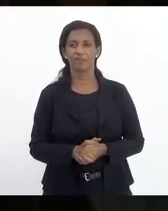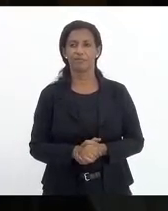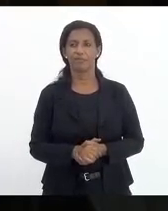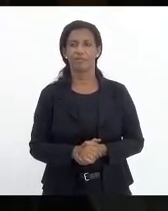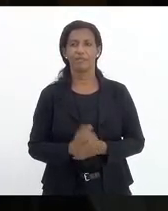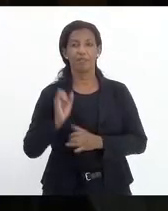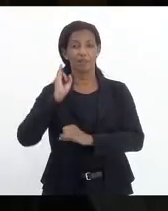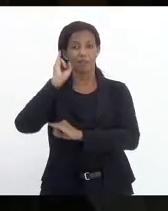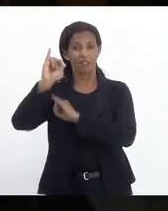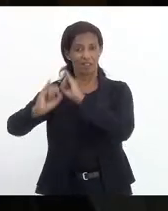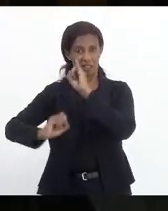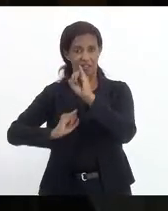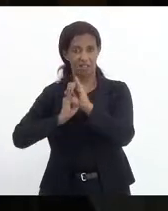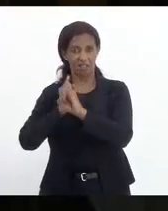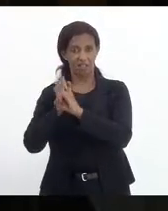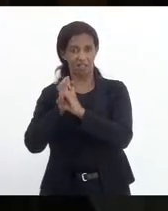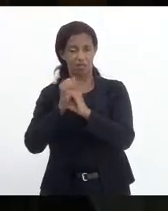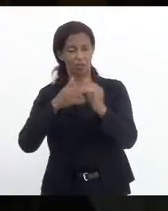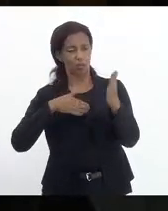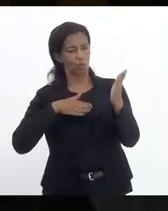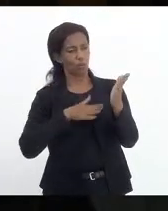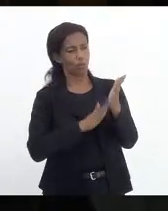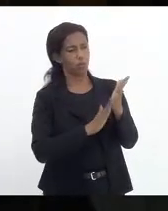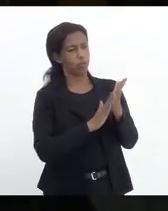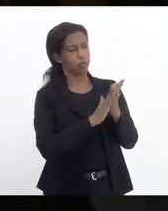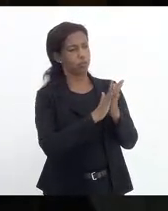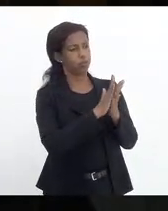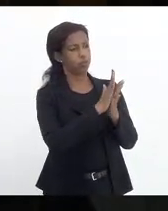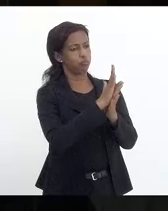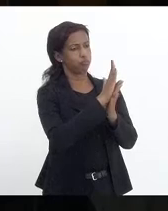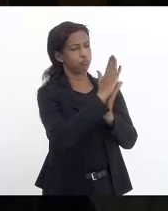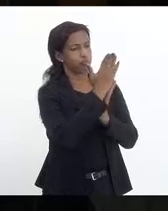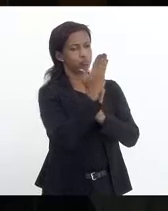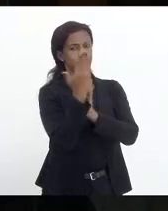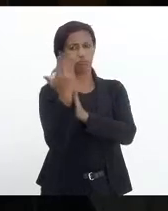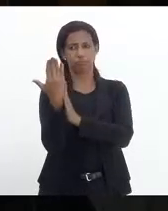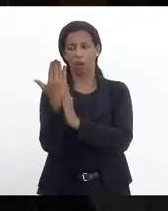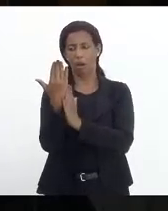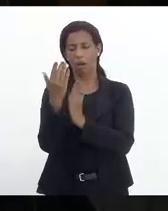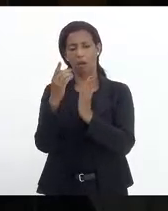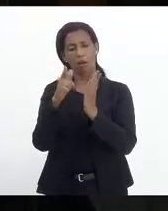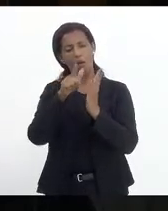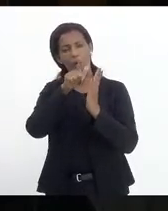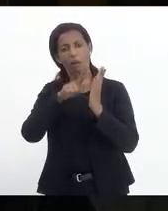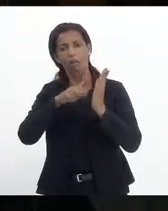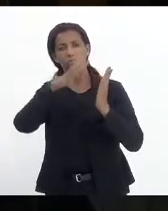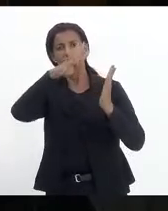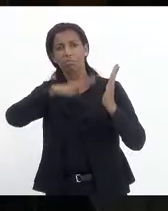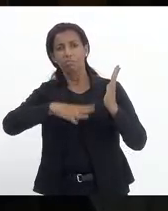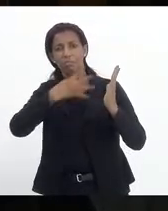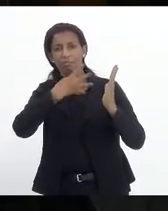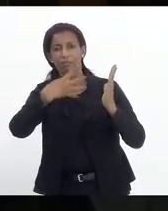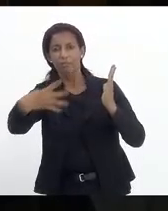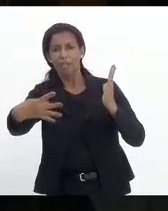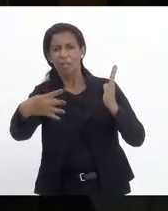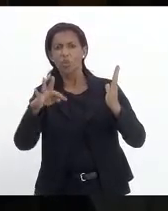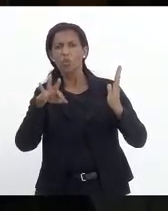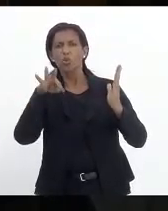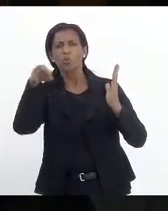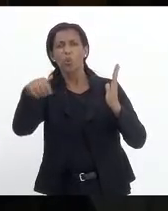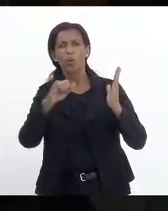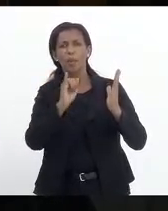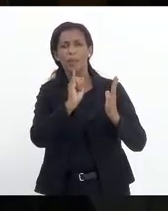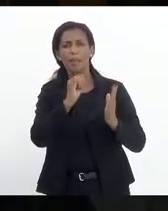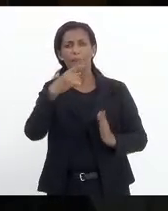é da internet uma tabela e de todos os especiais